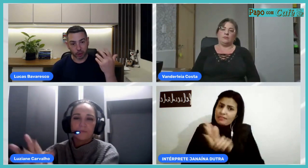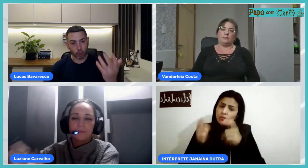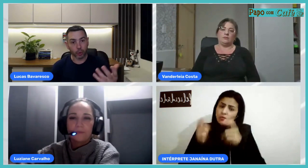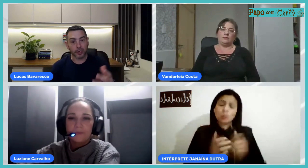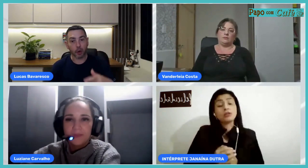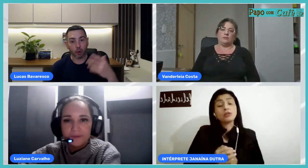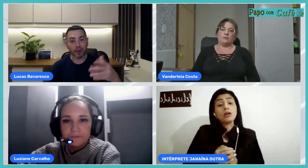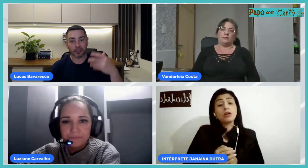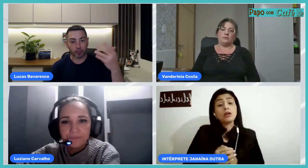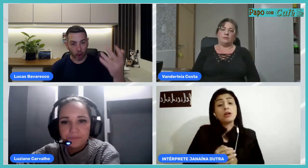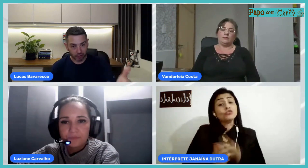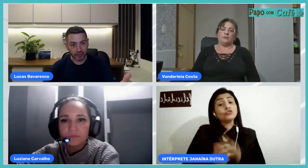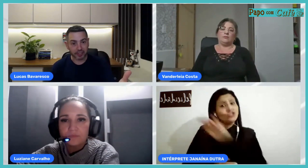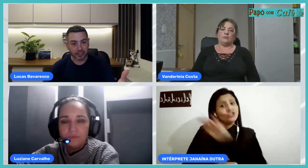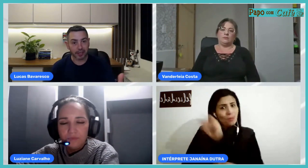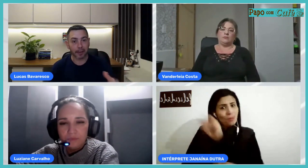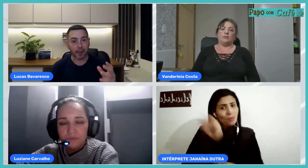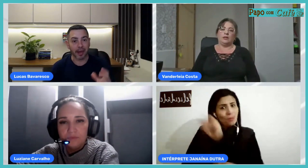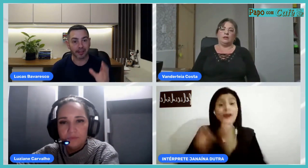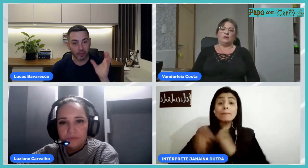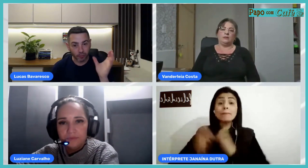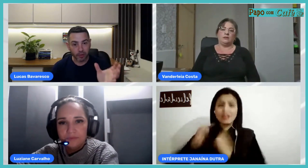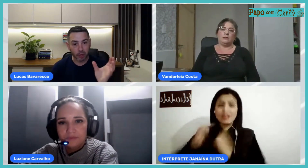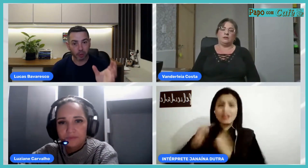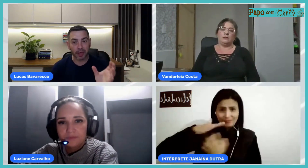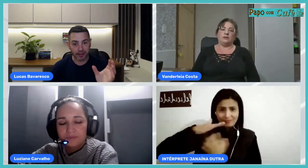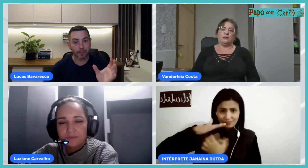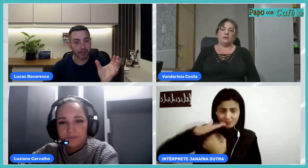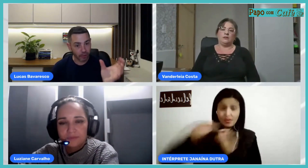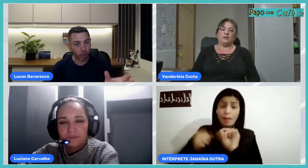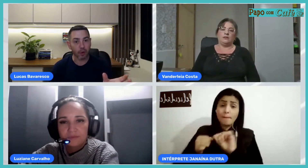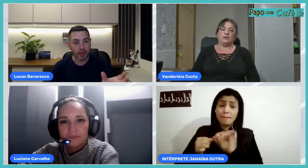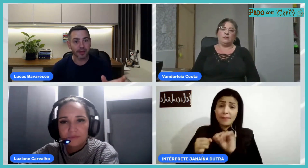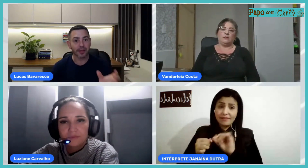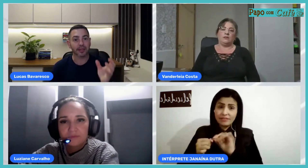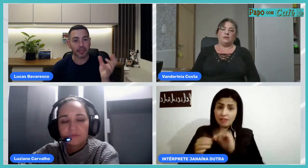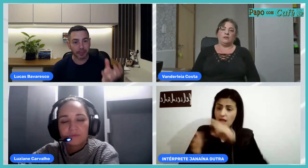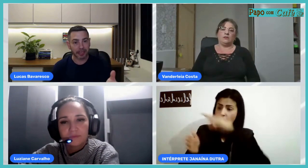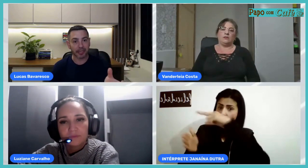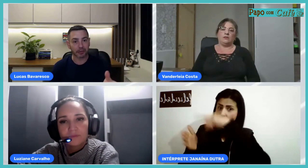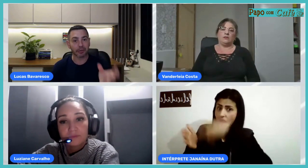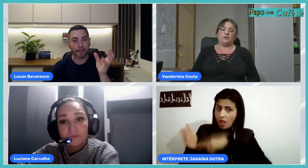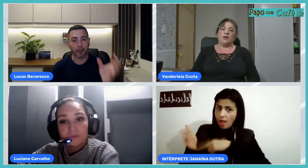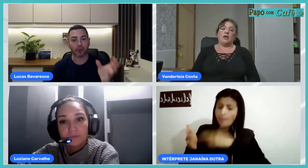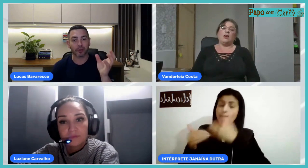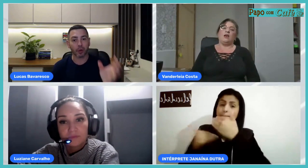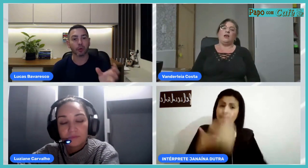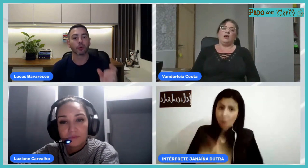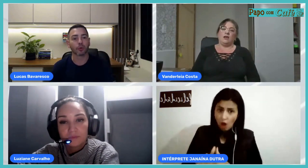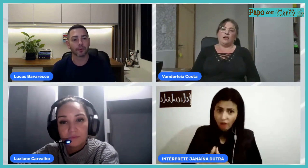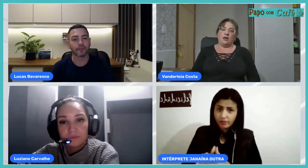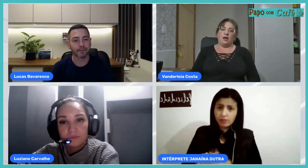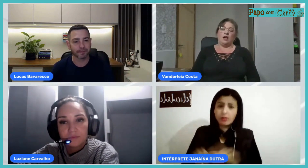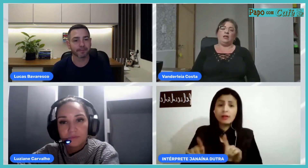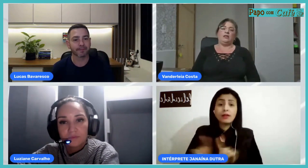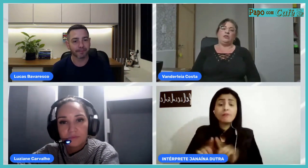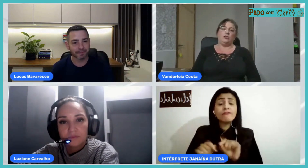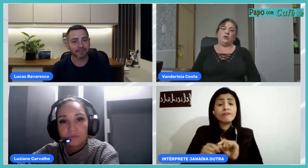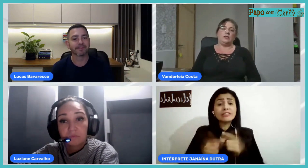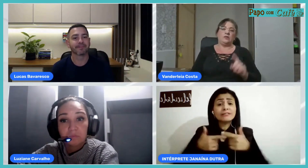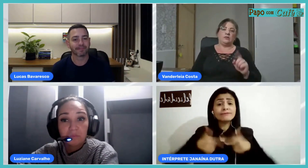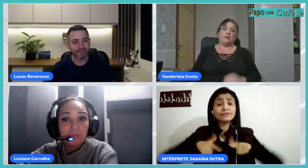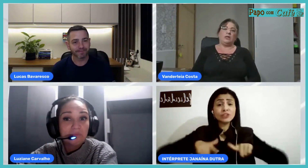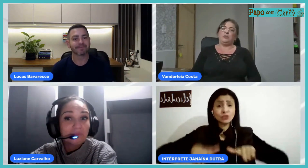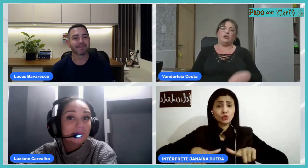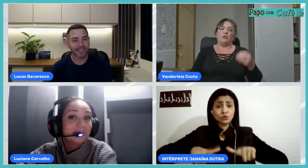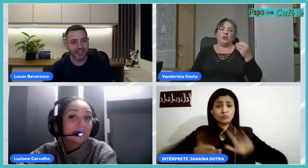fazer a leitura de algumas provas e que aparece o vídeo dessa pessoa interpretando na prova do aluno. Ah, que